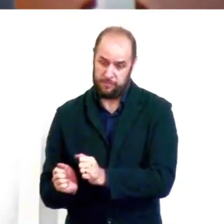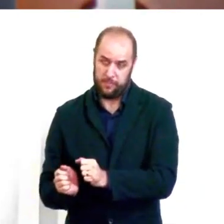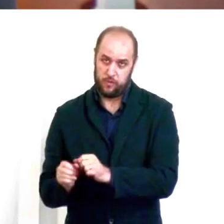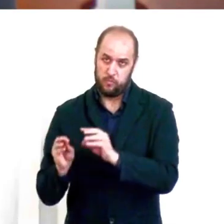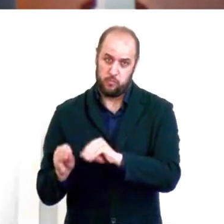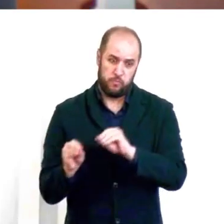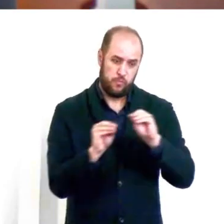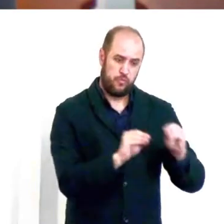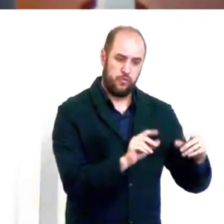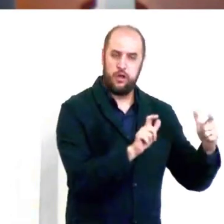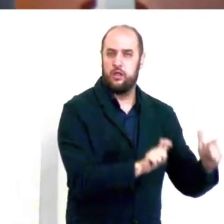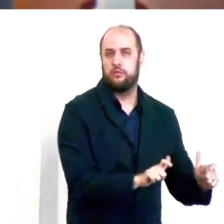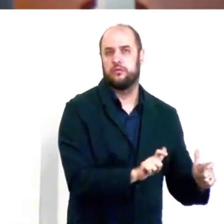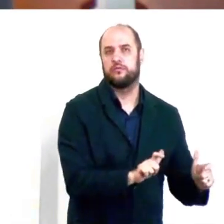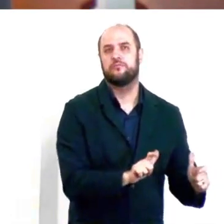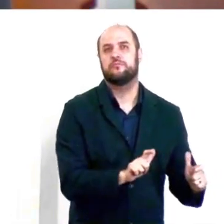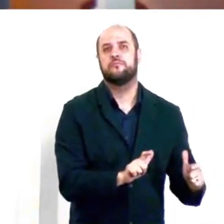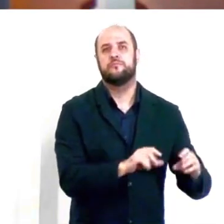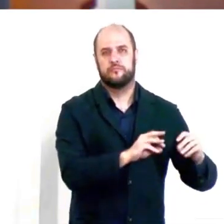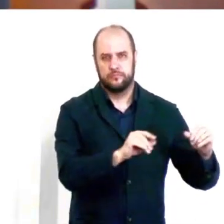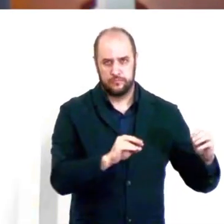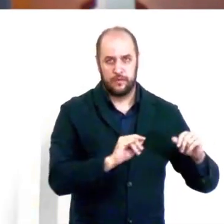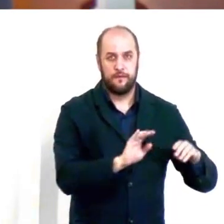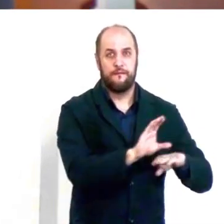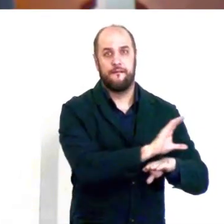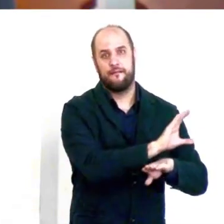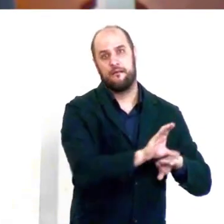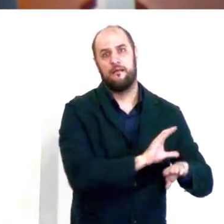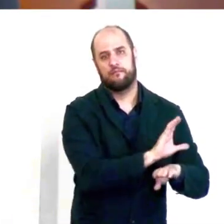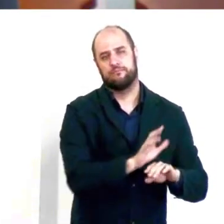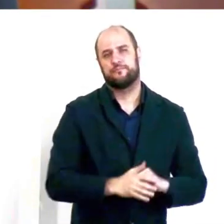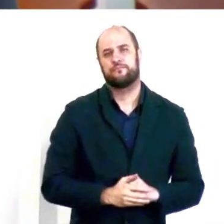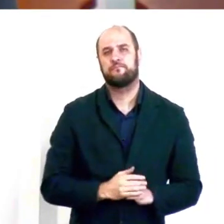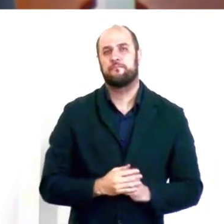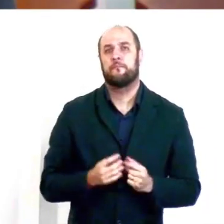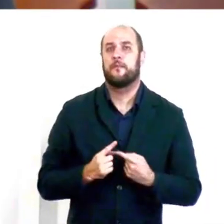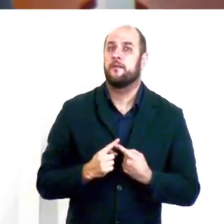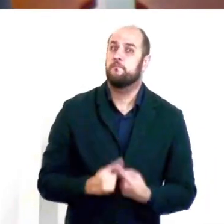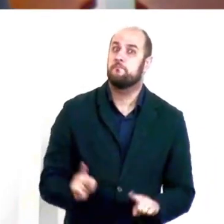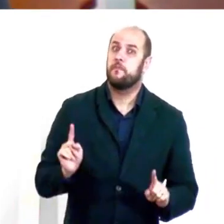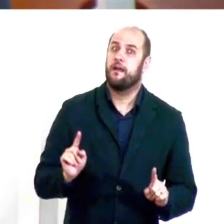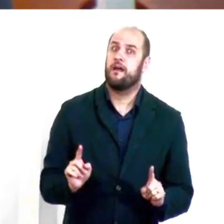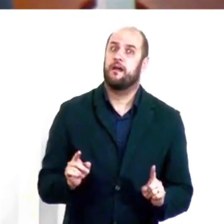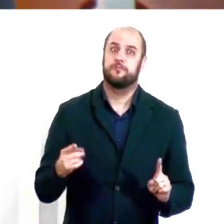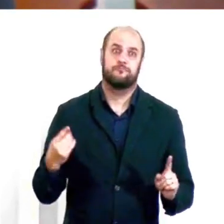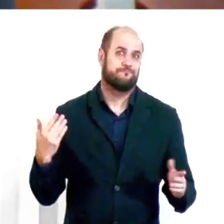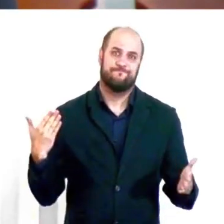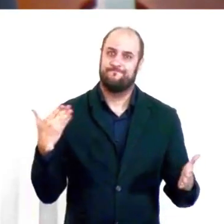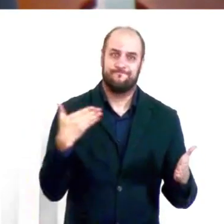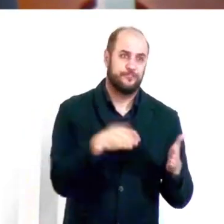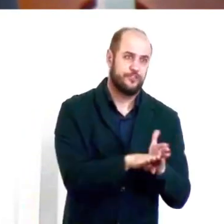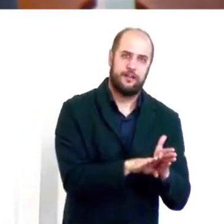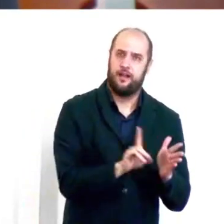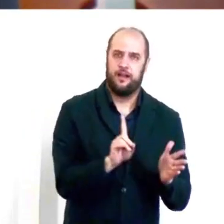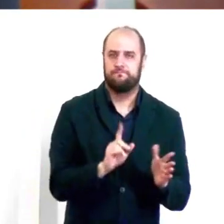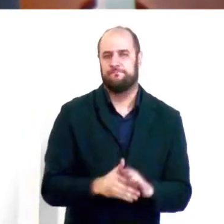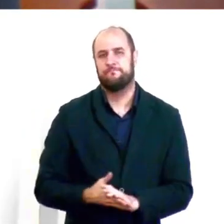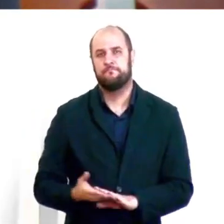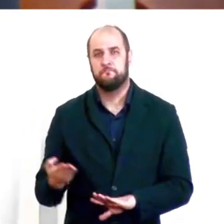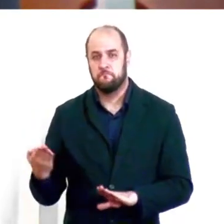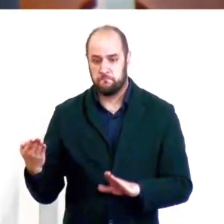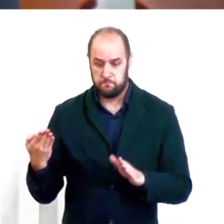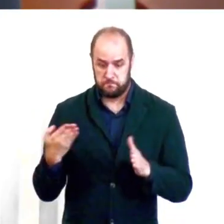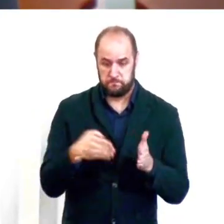Caldeus para ir à terra de Canaã. Porém, eles não chegam a Canaã, eles vão parar